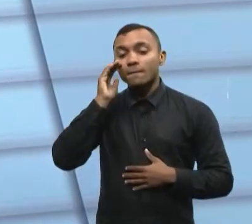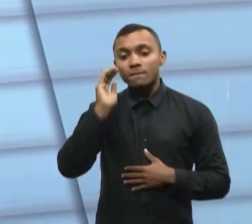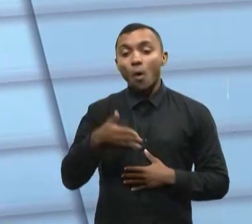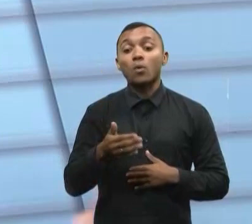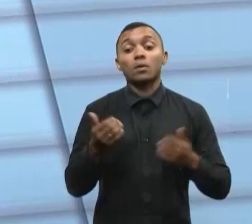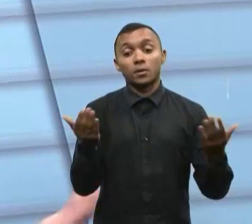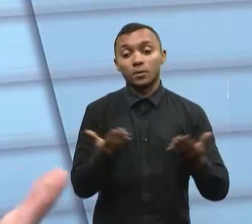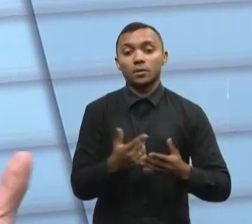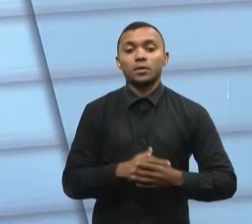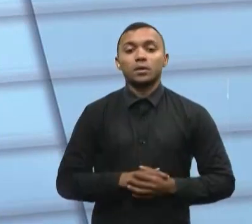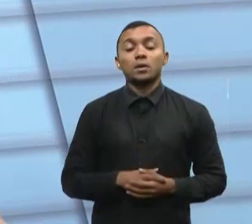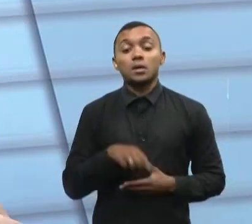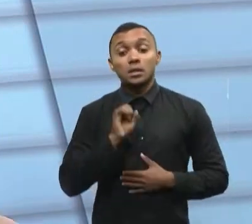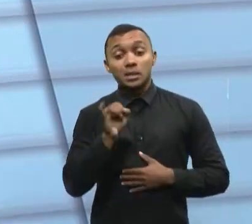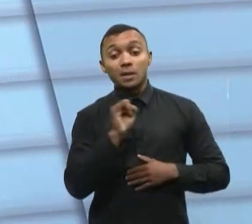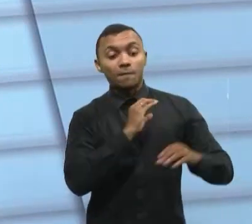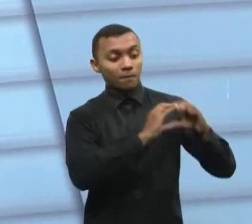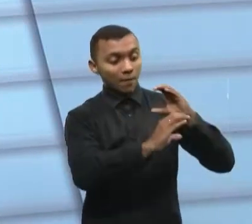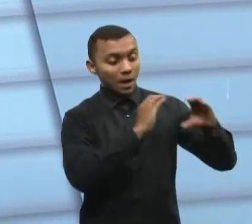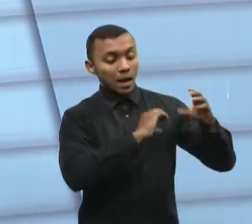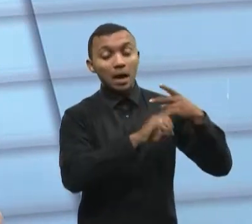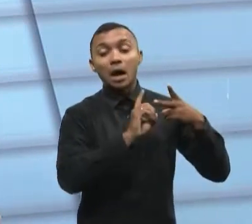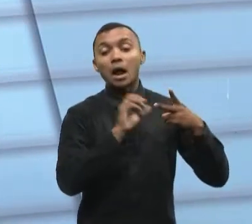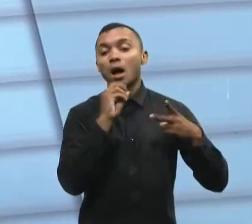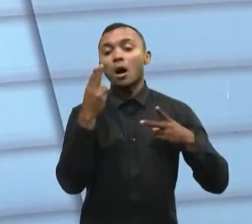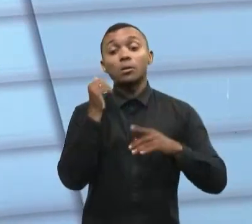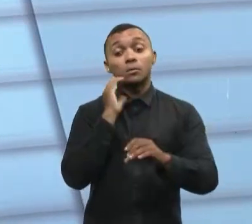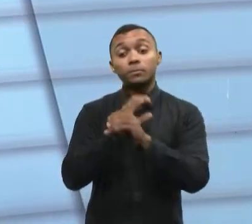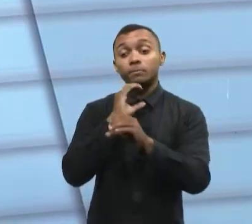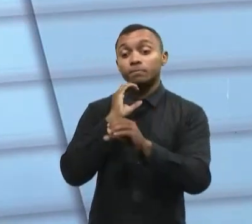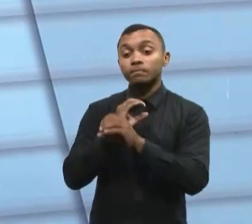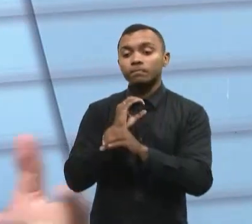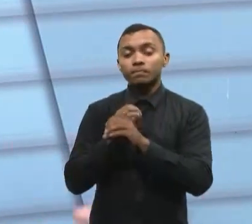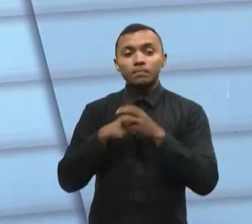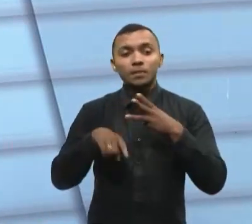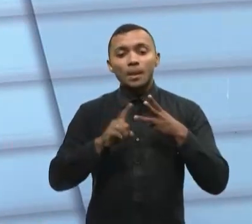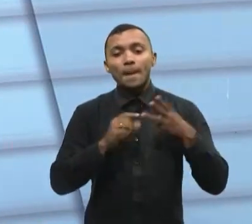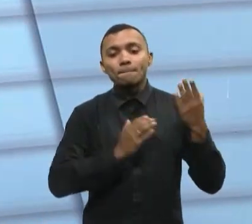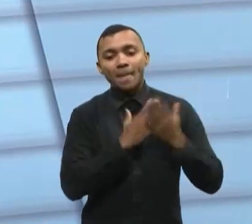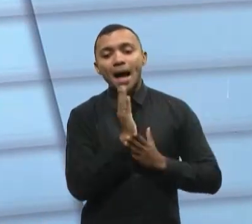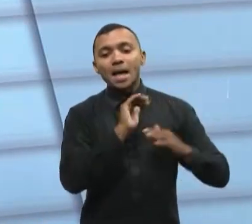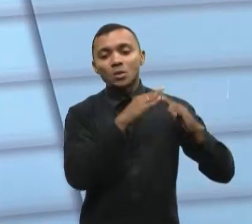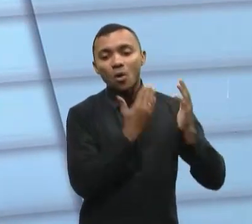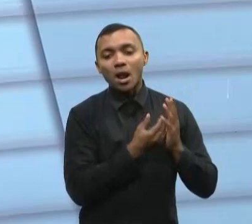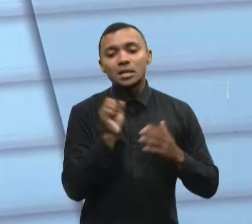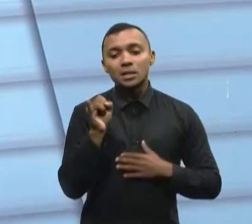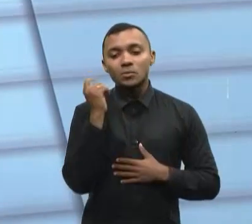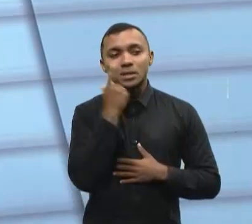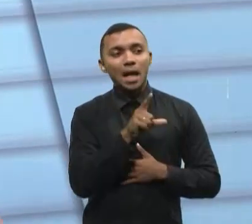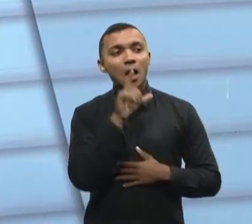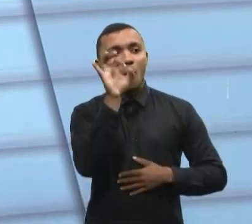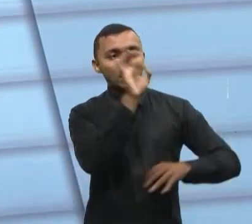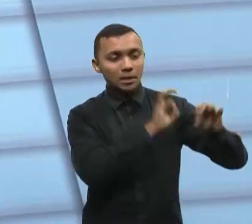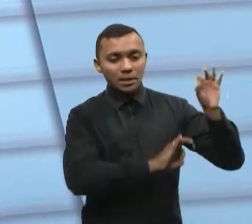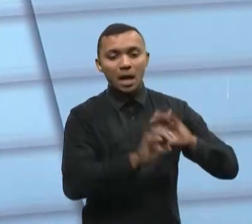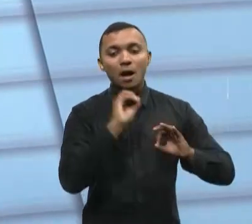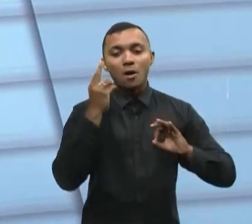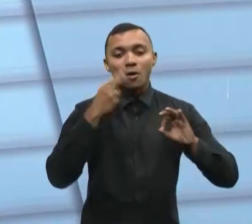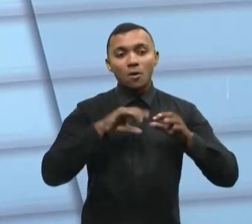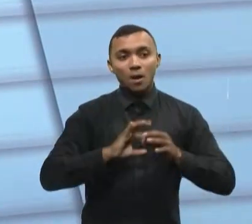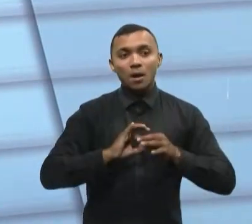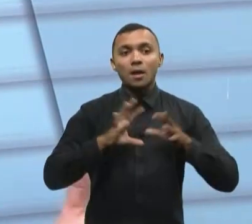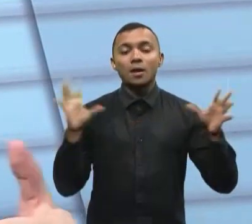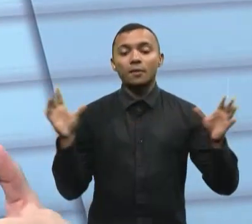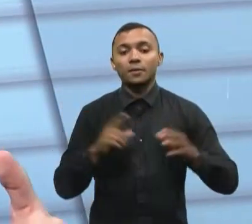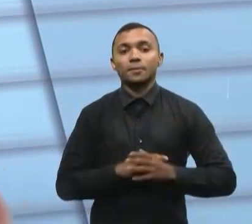né? Então, se fala ou se não fala. Depois, quando entra na escola, se vai conseguir alfabetizar, se depois vai ter uma autonomia e assim por diante.